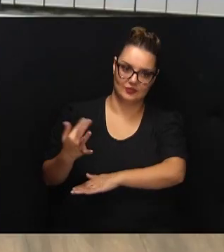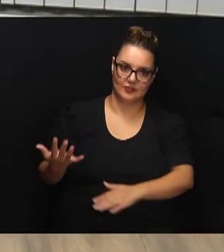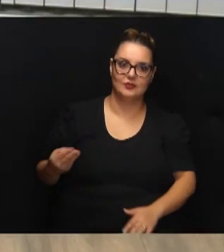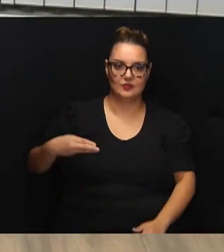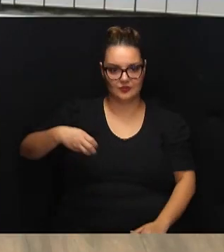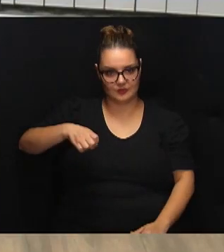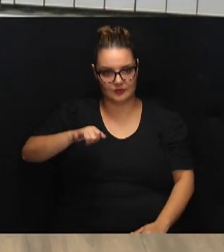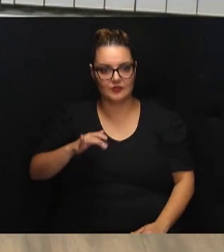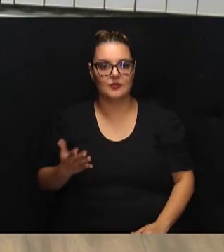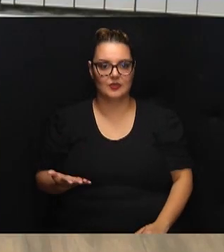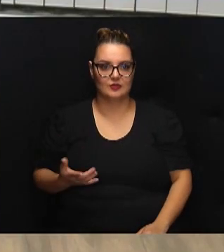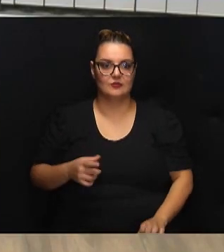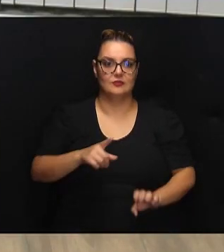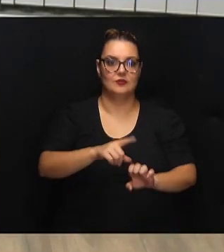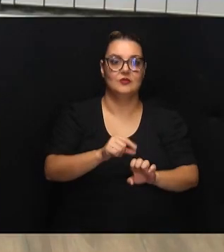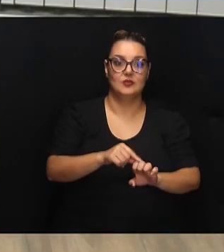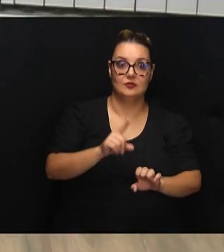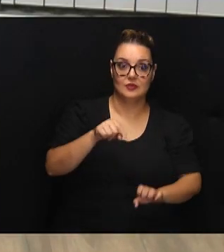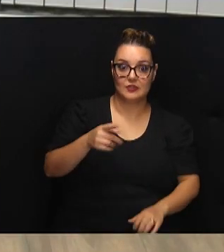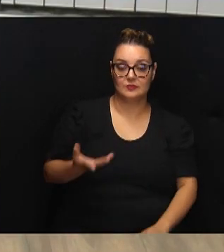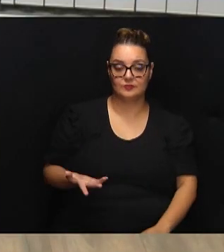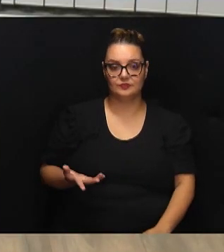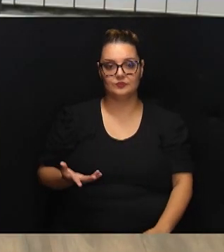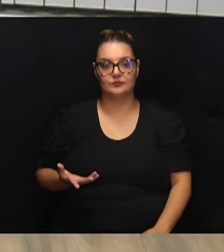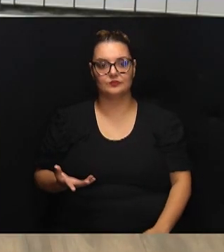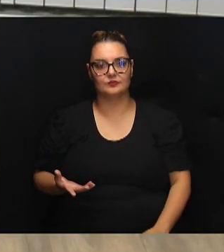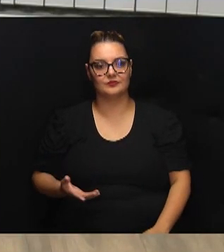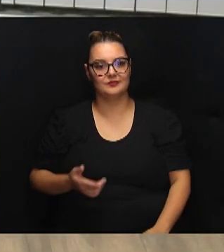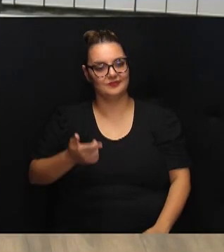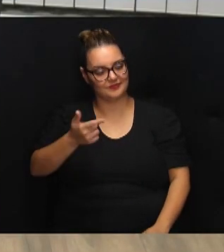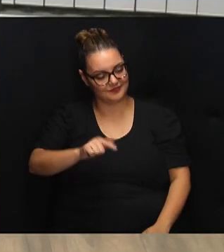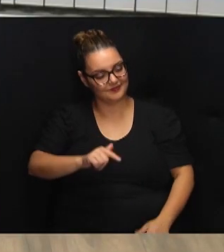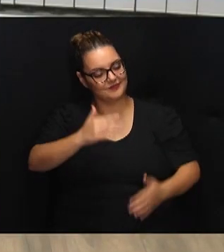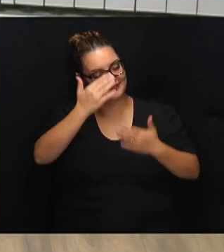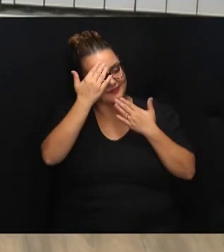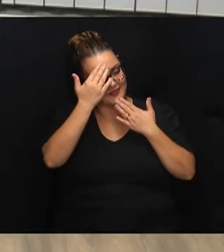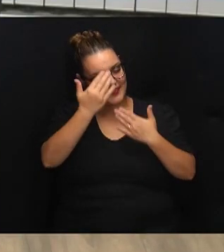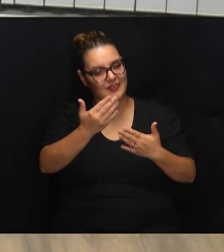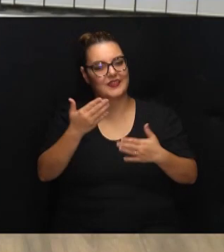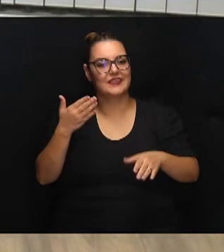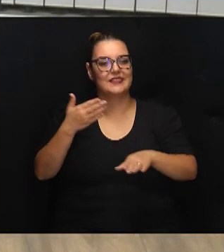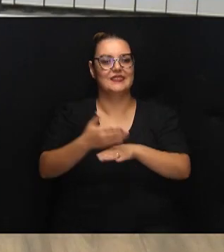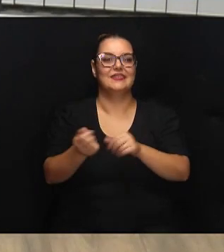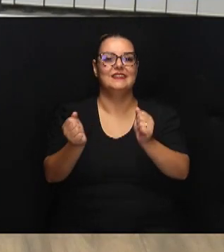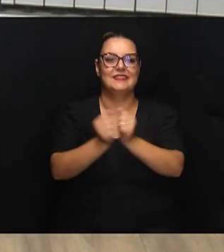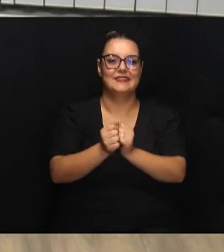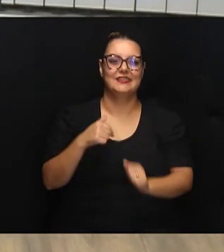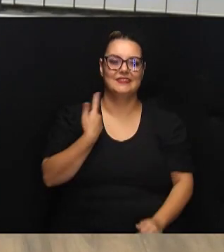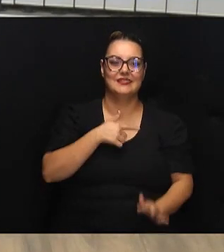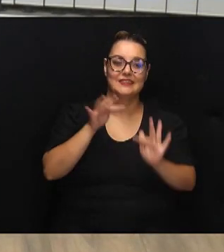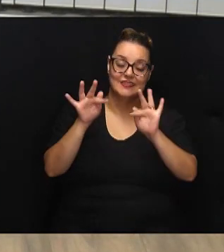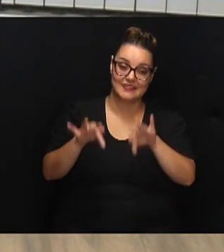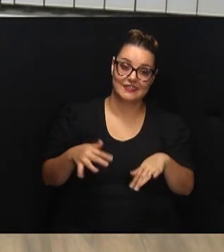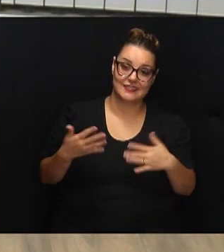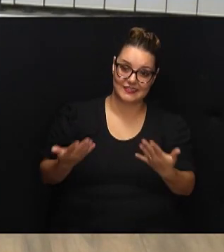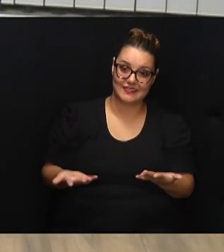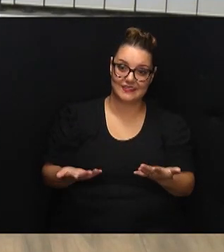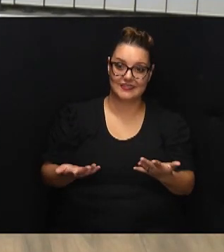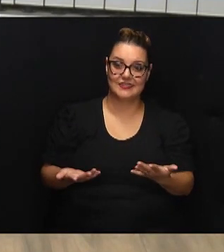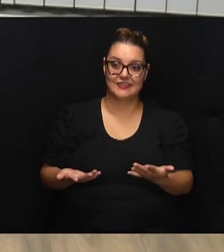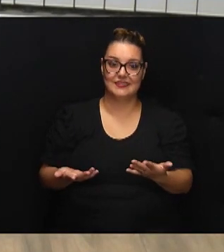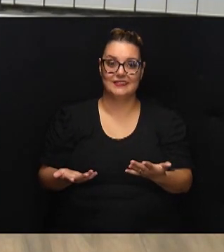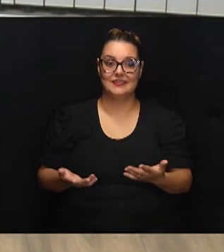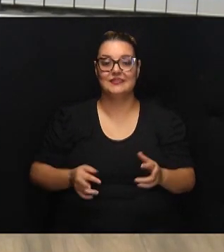MEI, né? Um microempreendedor individual. Mais uma vez, doutora, obrigada pela sua participação. A gente vai ficando por aqui